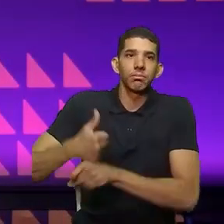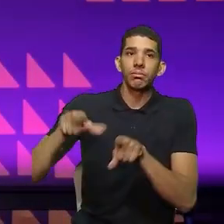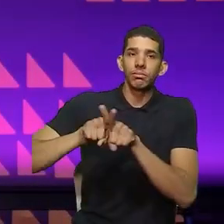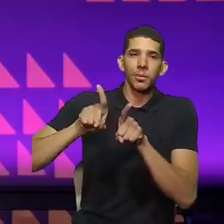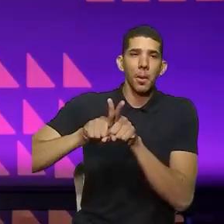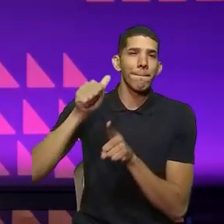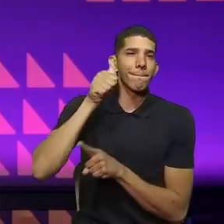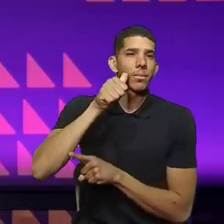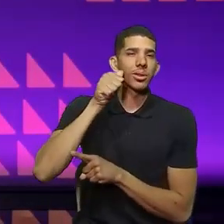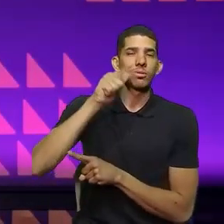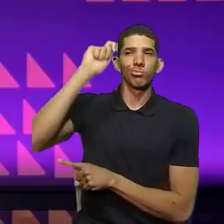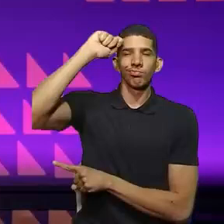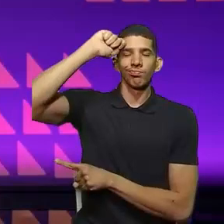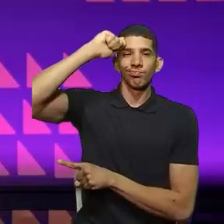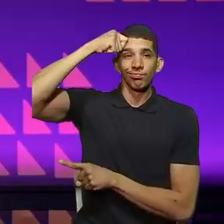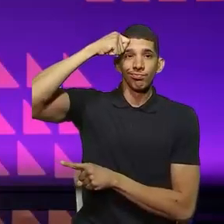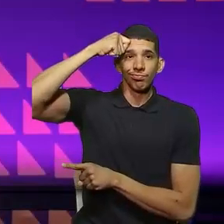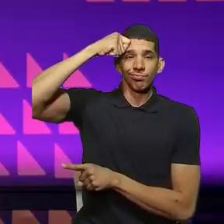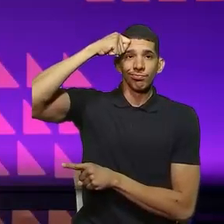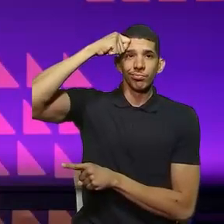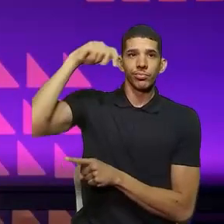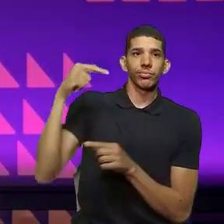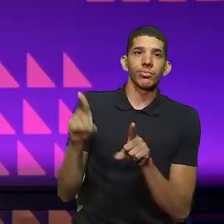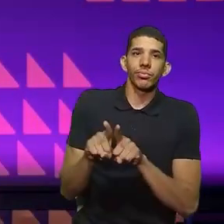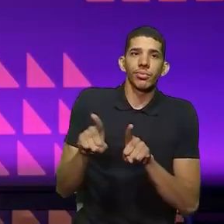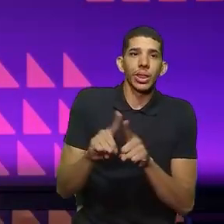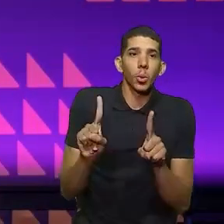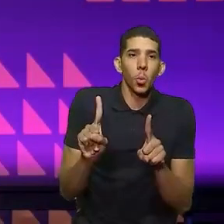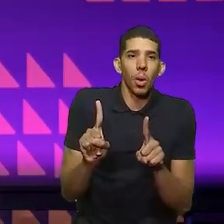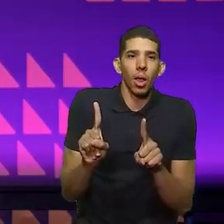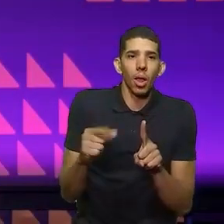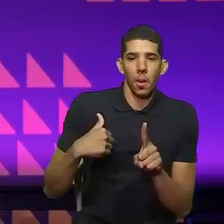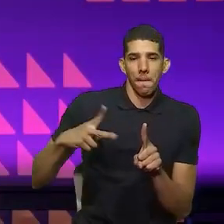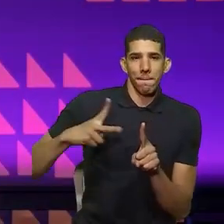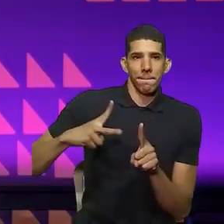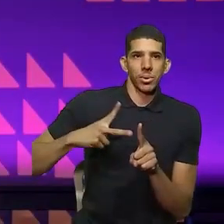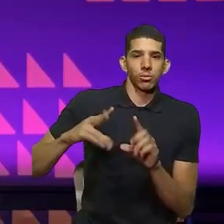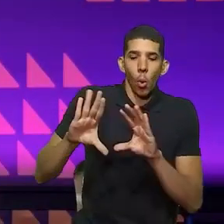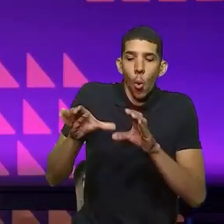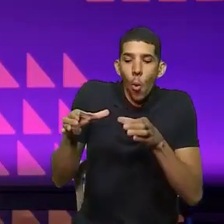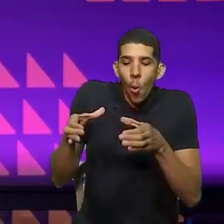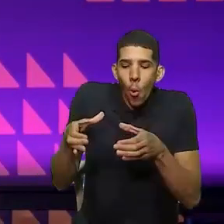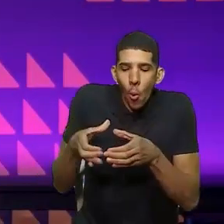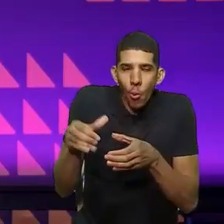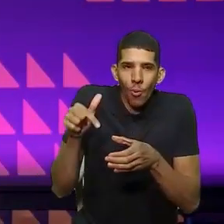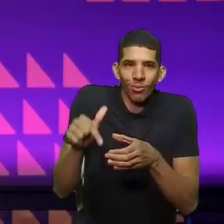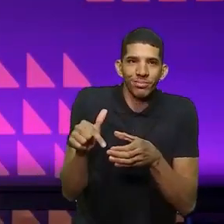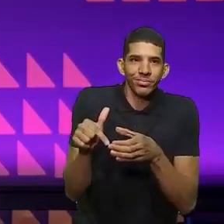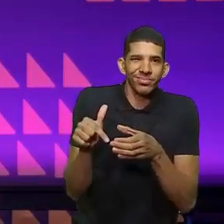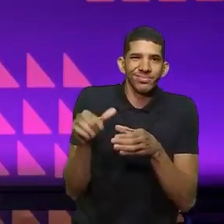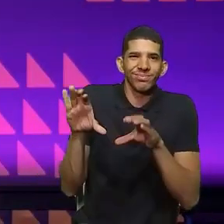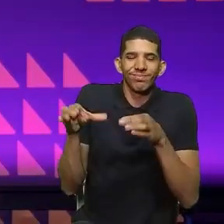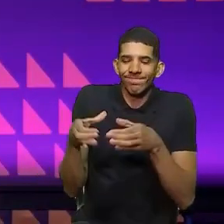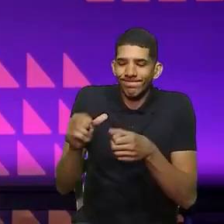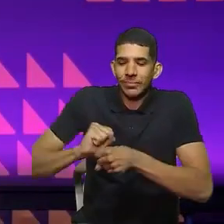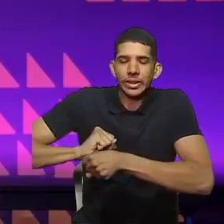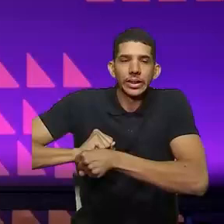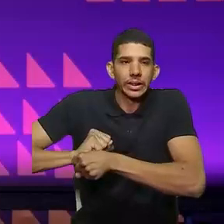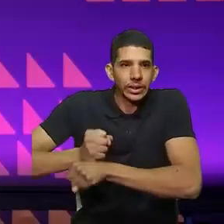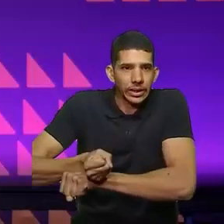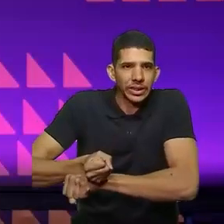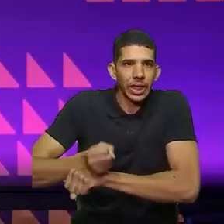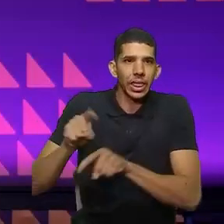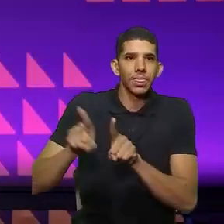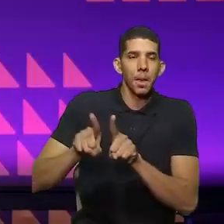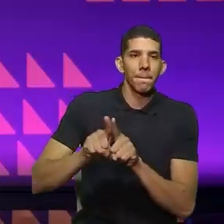negras, que não é apenas pessoal, é coletiva. Vi a escrevivência de Carolina Maria